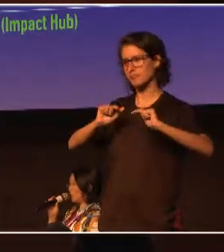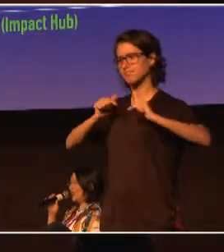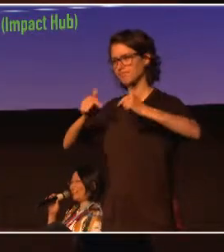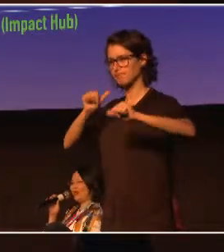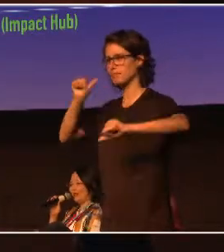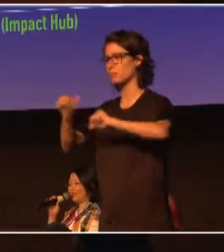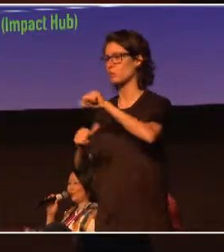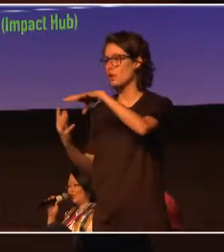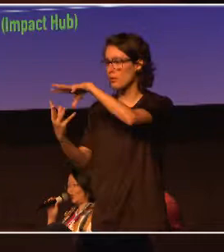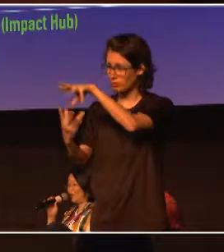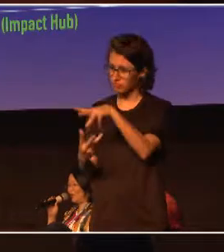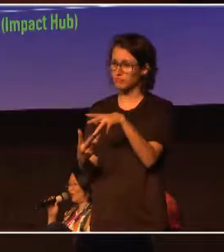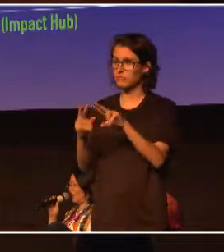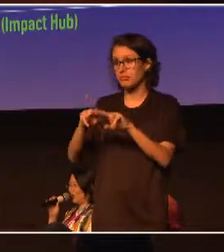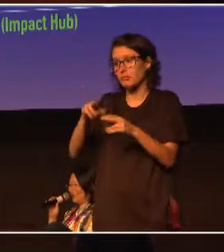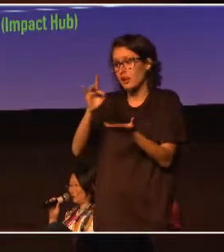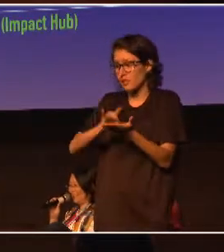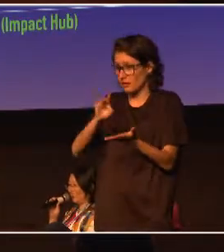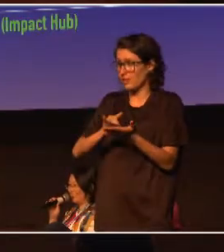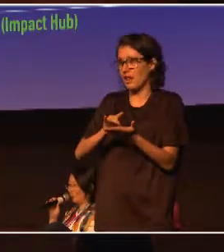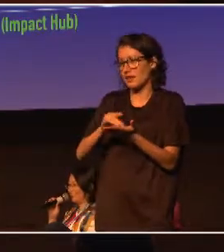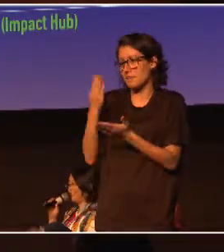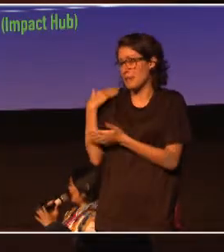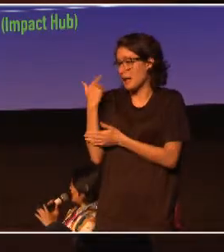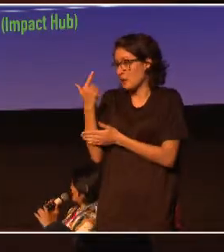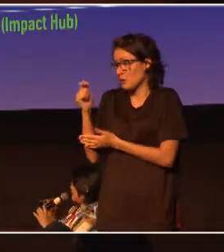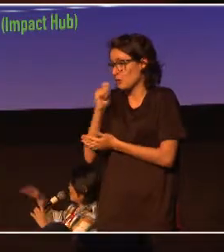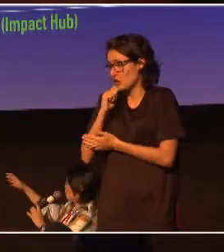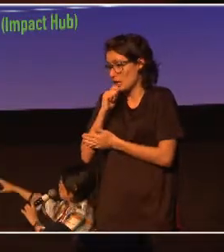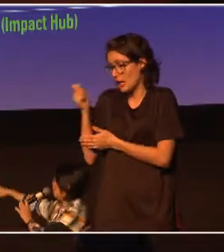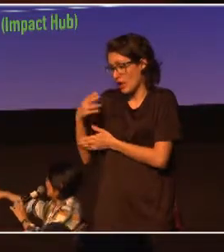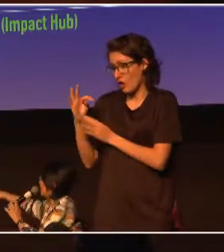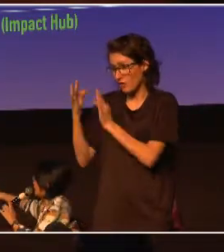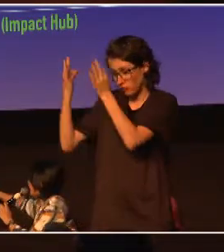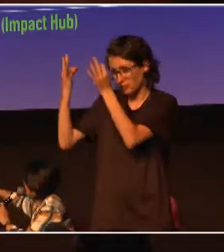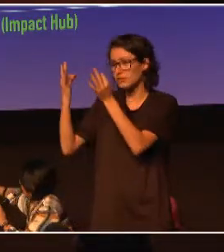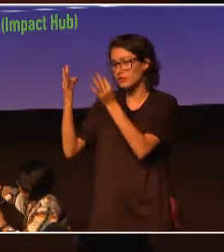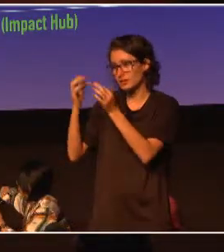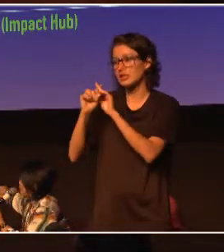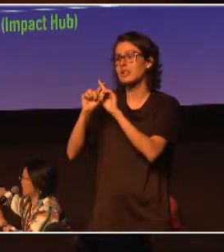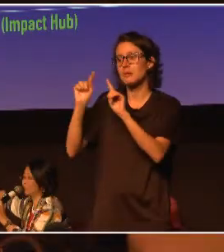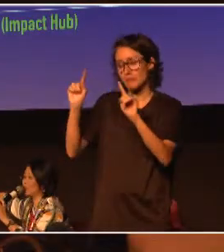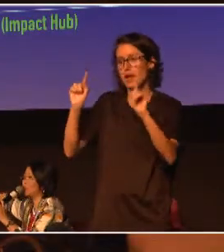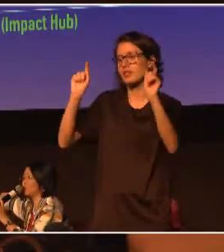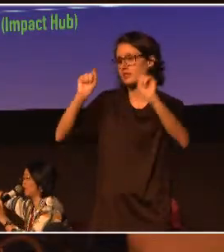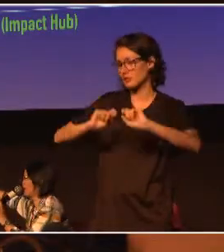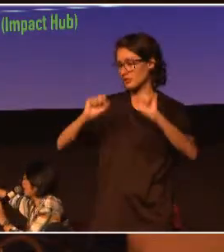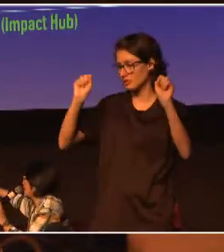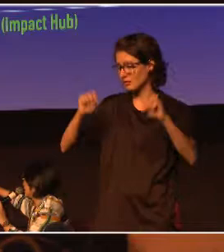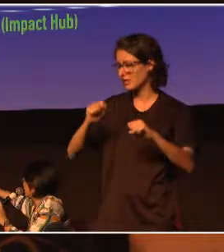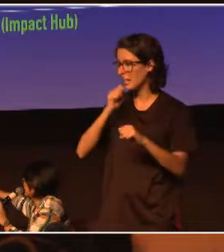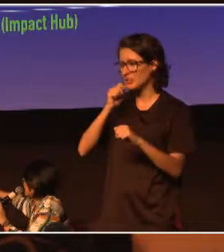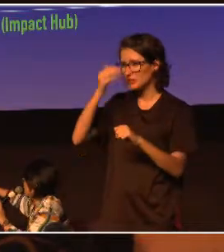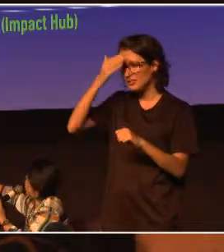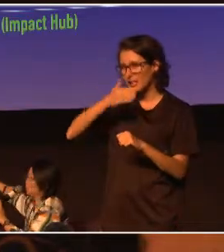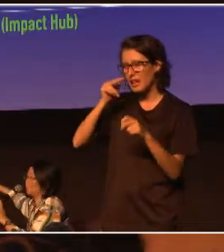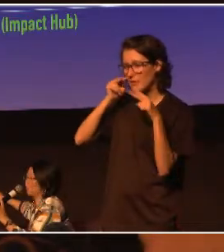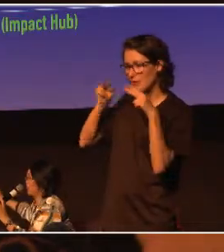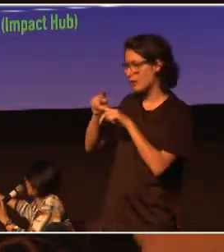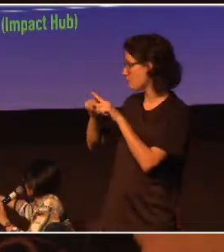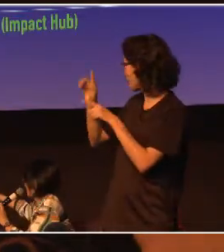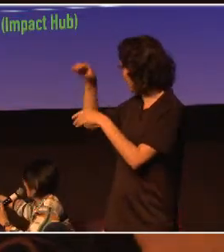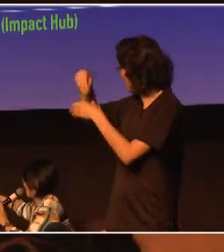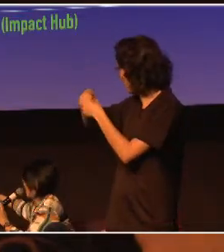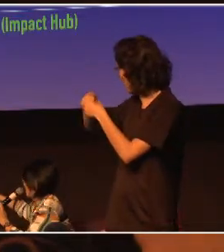mudou. E nem existia blockchain ainda, né? Então, esse globo aqui, ele tem, acho que não dá para enxergar, né, mas tem um